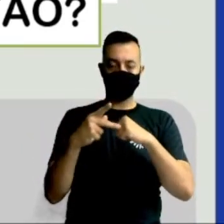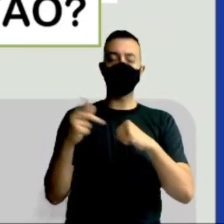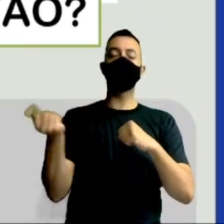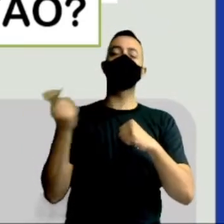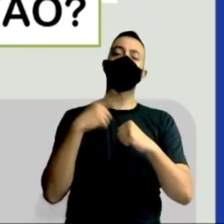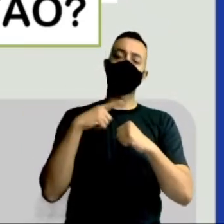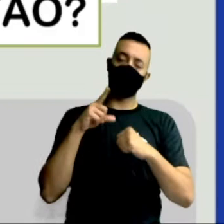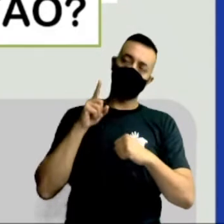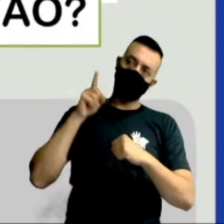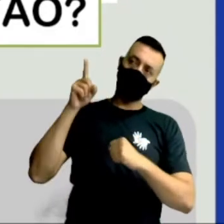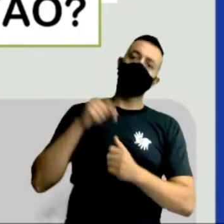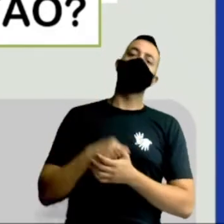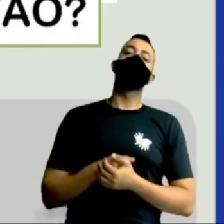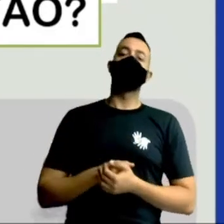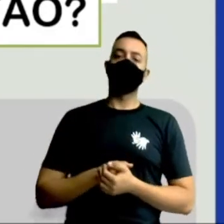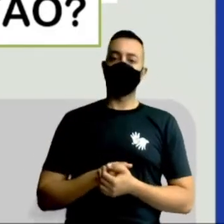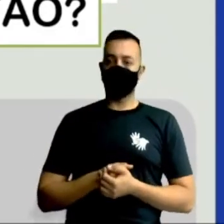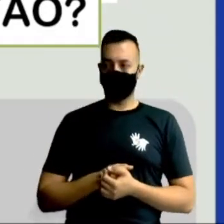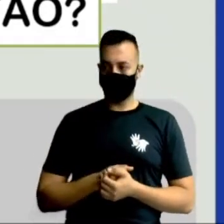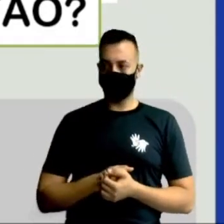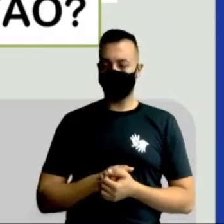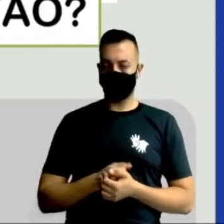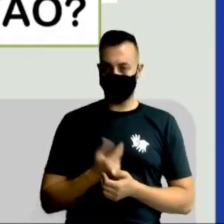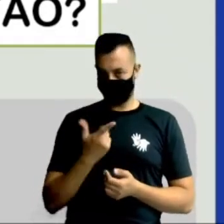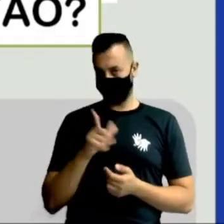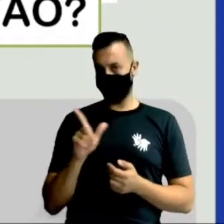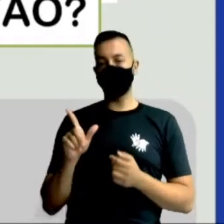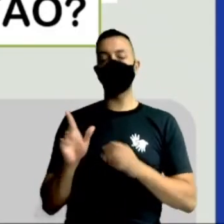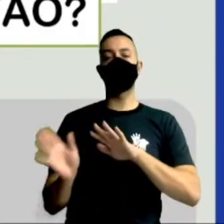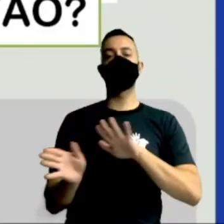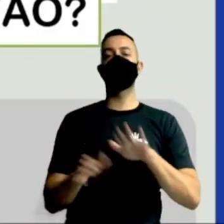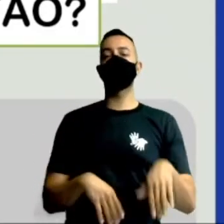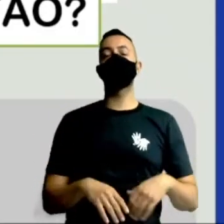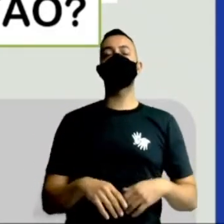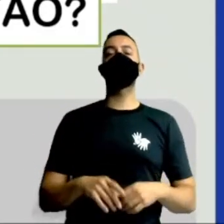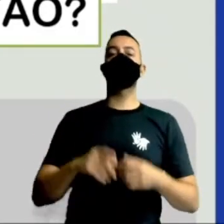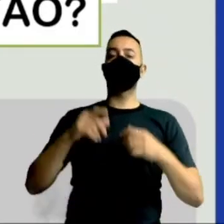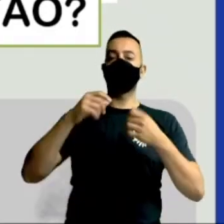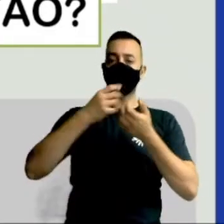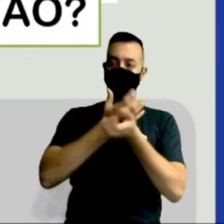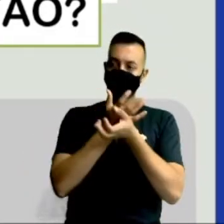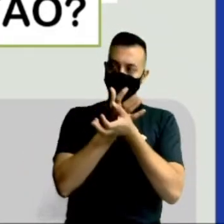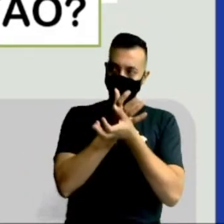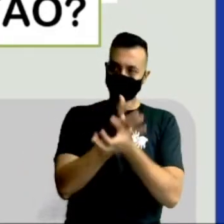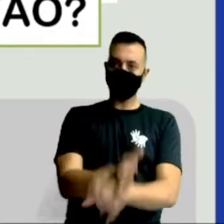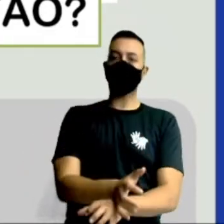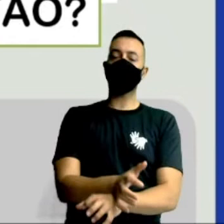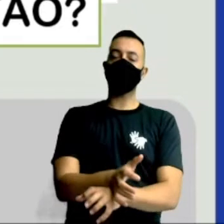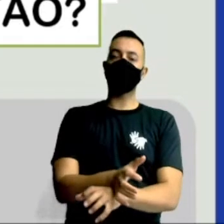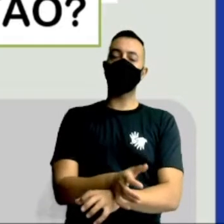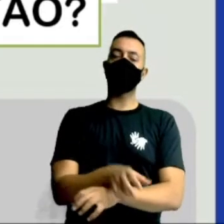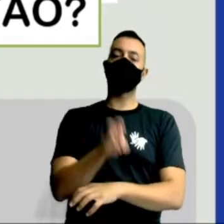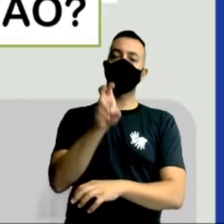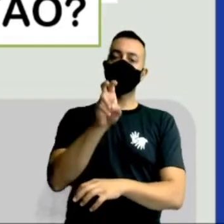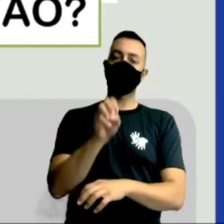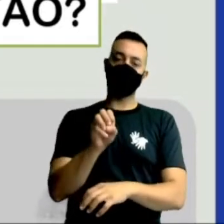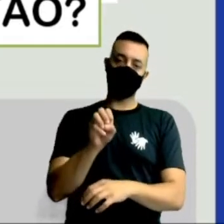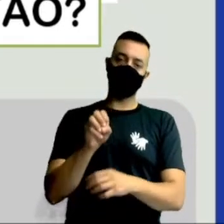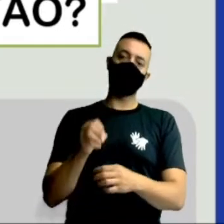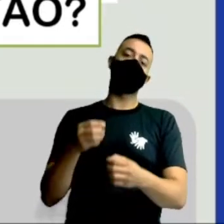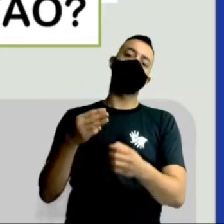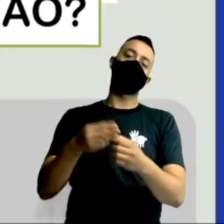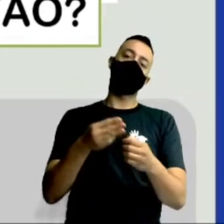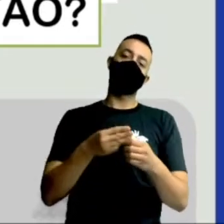localiza-se lá nessa mesorregião. Outra mesorregião do Sertão, abrange 50